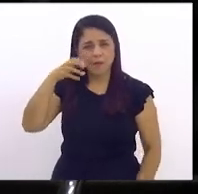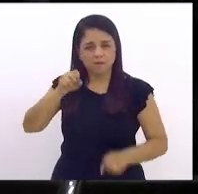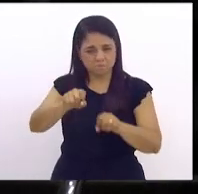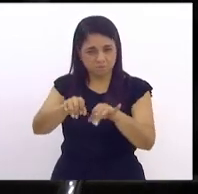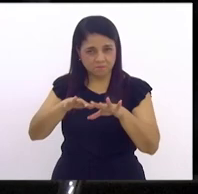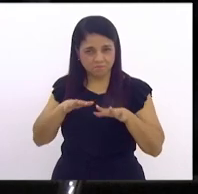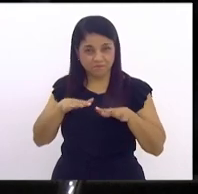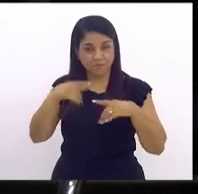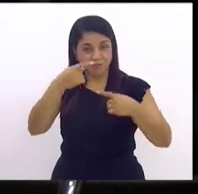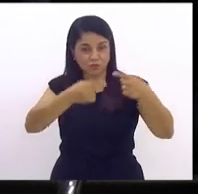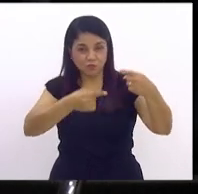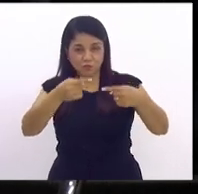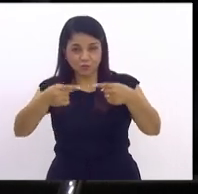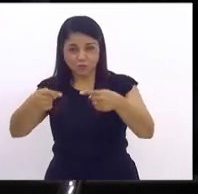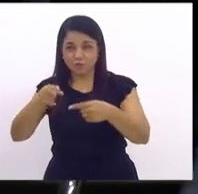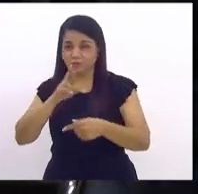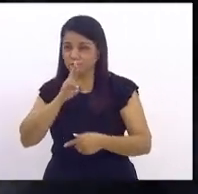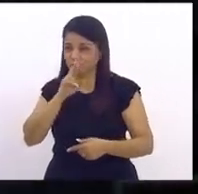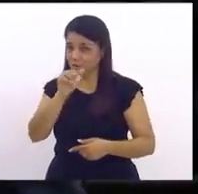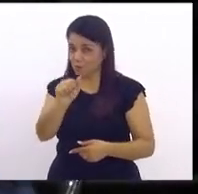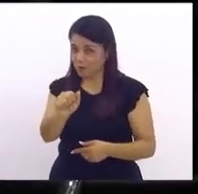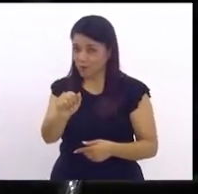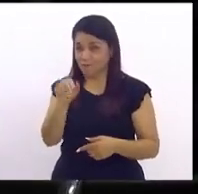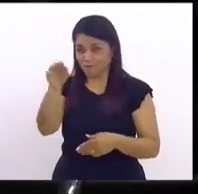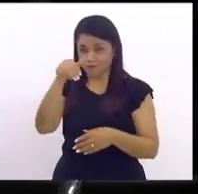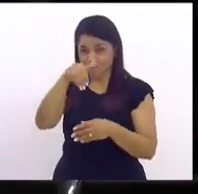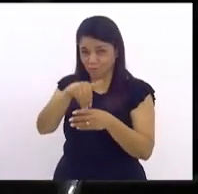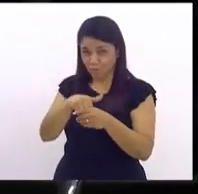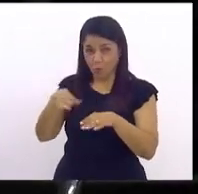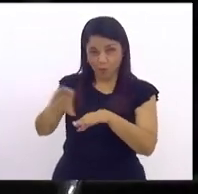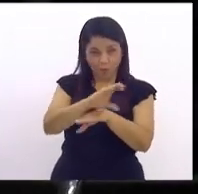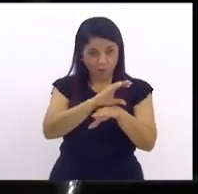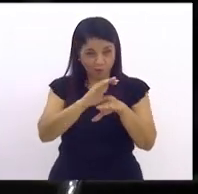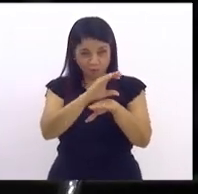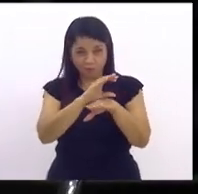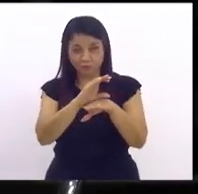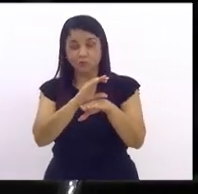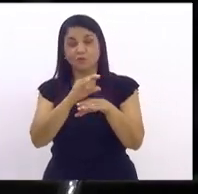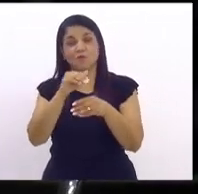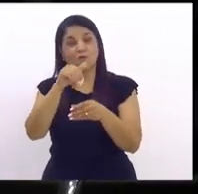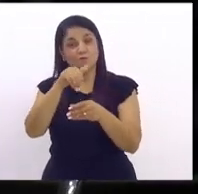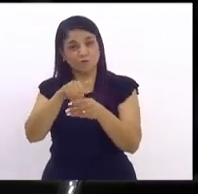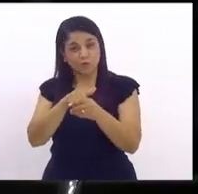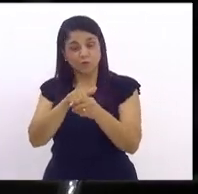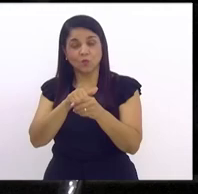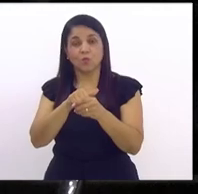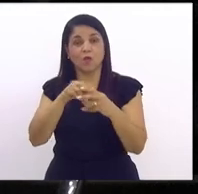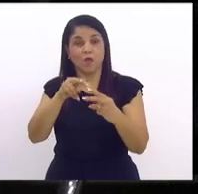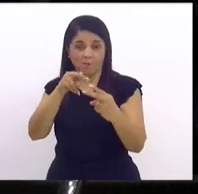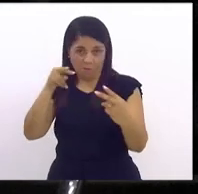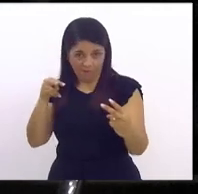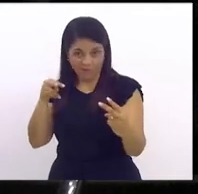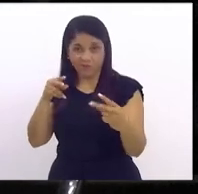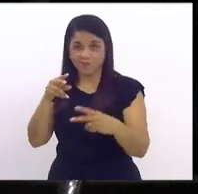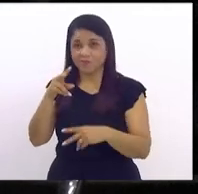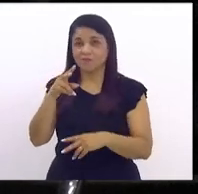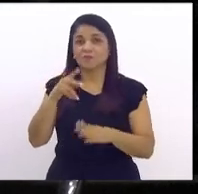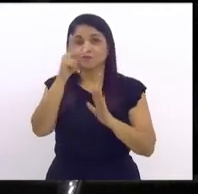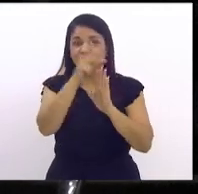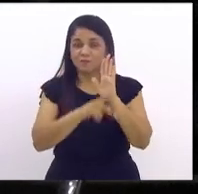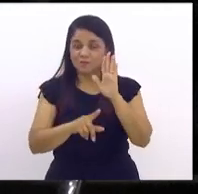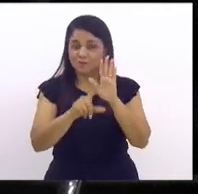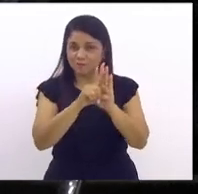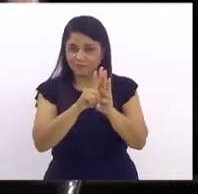grande discussão aí com a Murim, que o senhor votou pela constitucionalidade, mas votou de forma remota, no projeto do